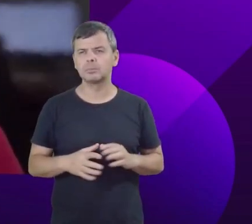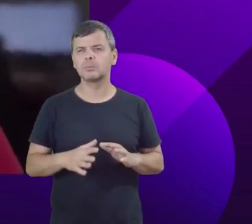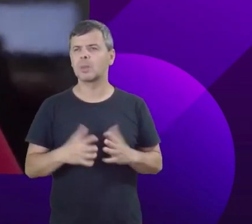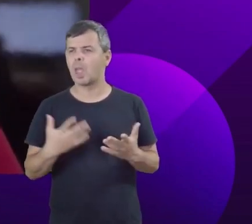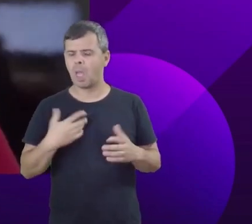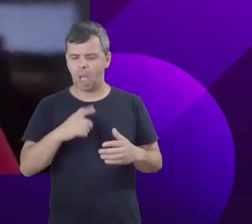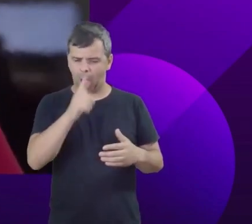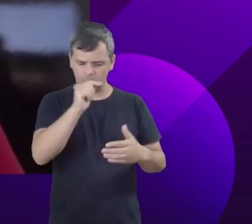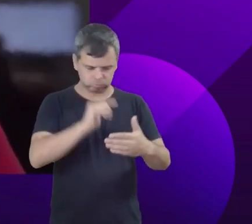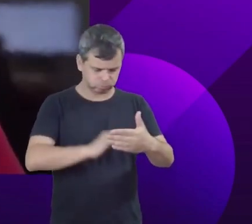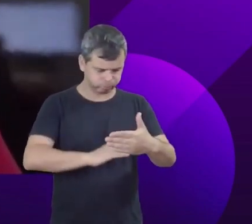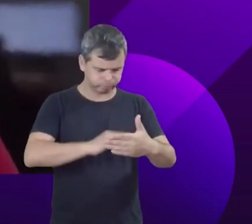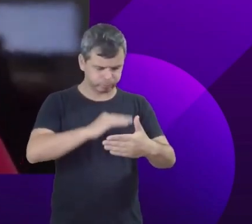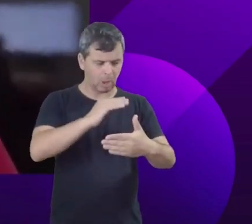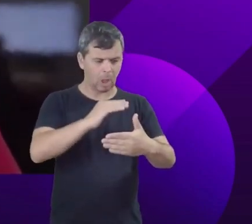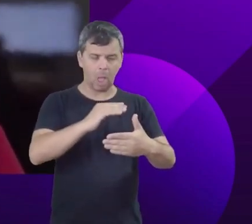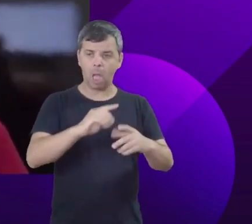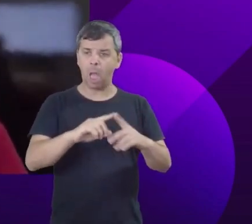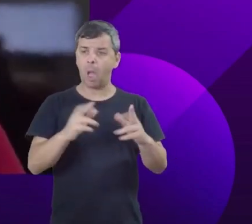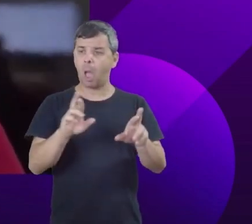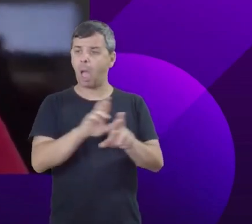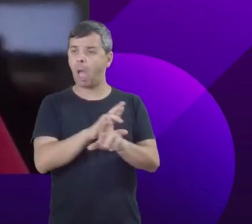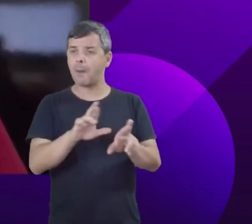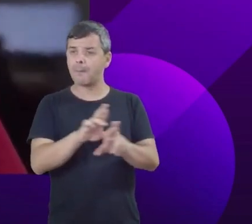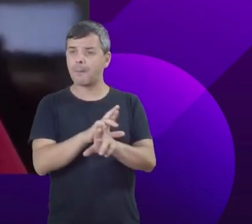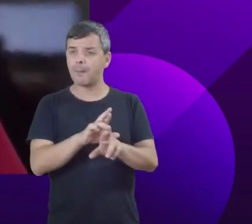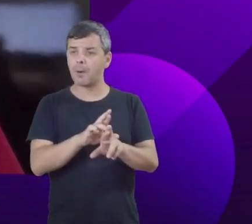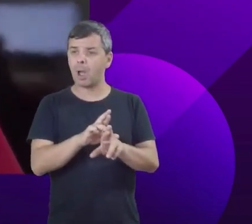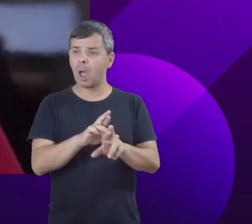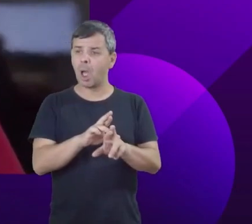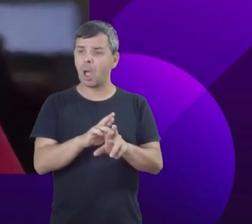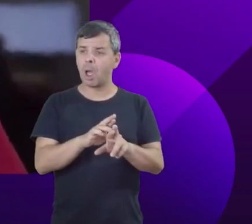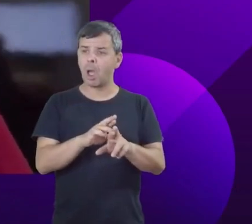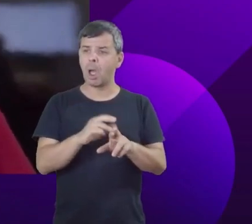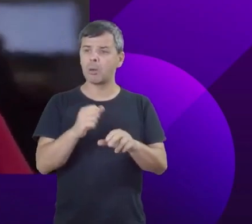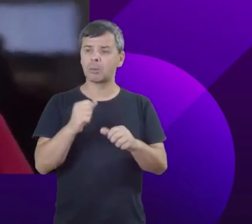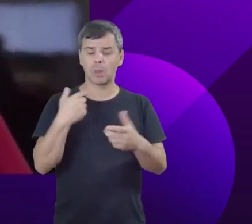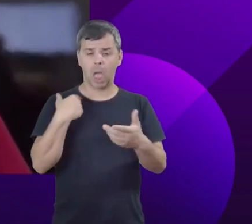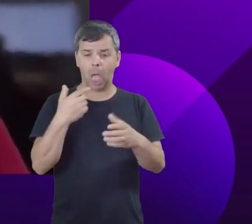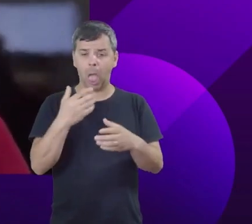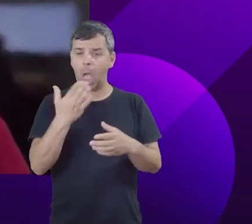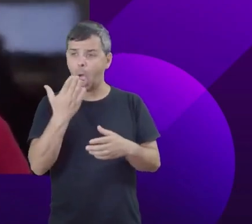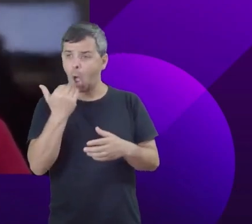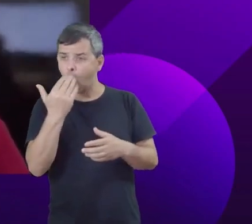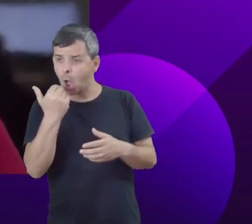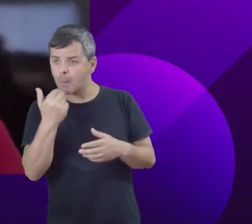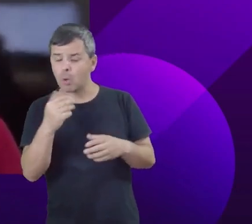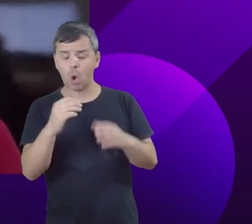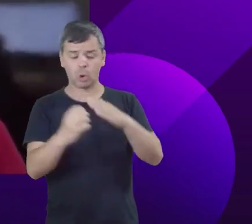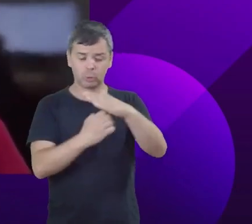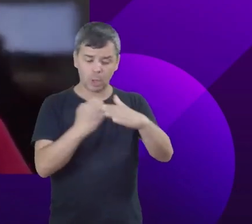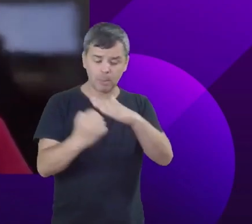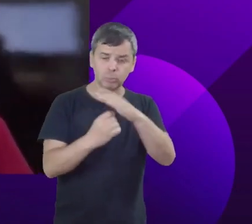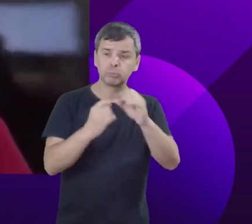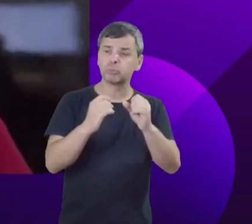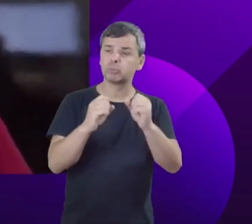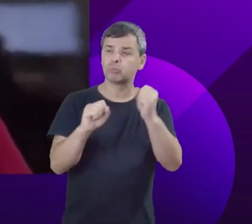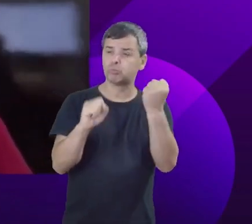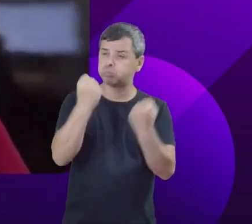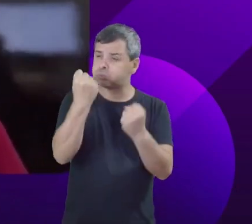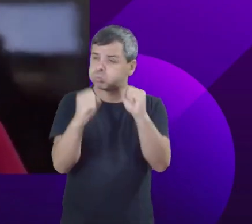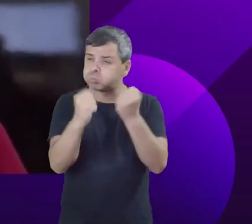ou alagamento, foi também atingido em relação à sua produção, a empresas, indústrias,